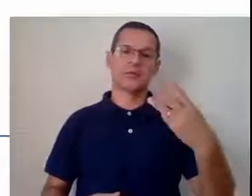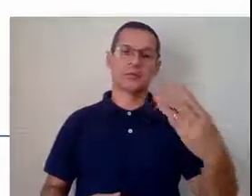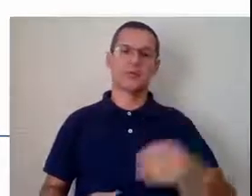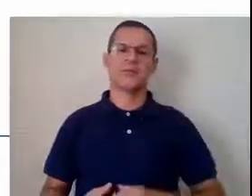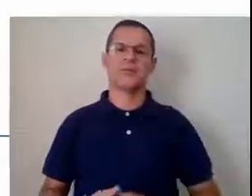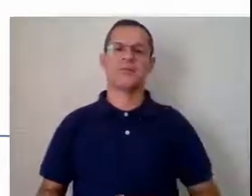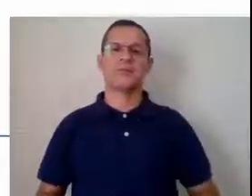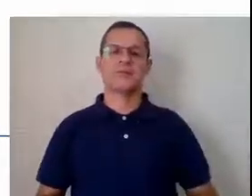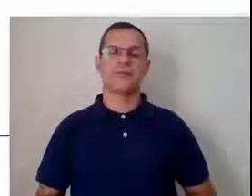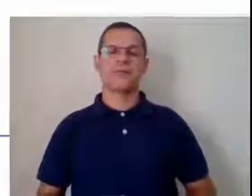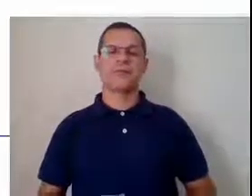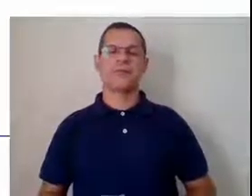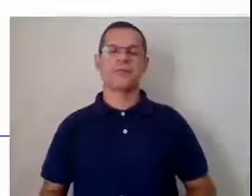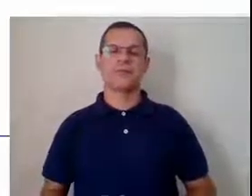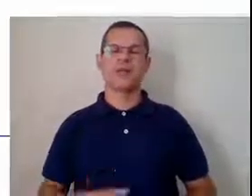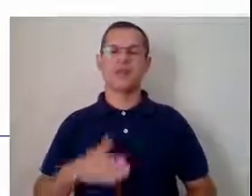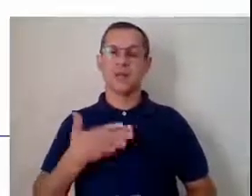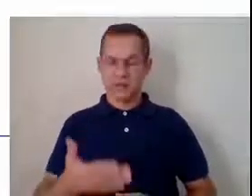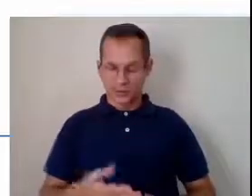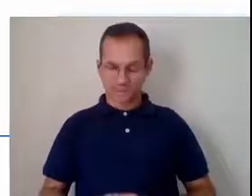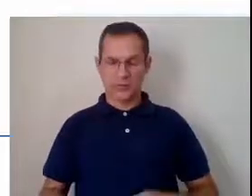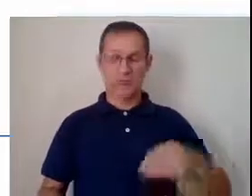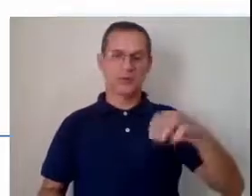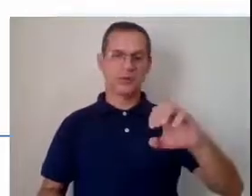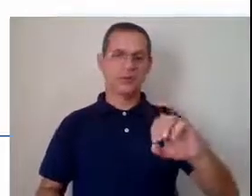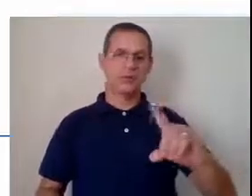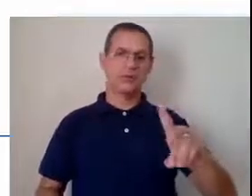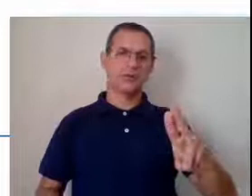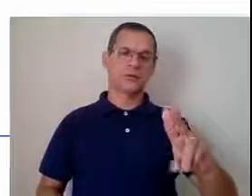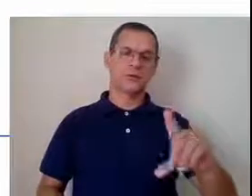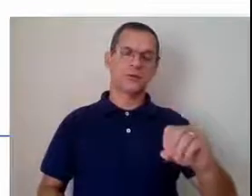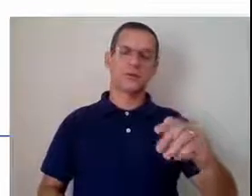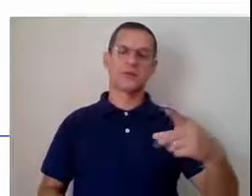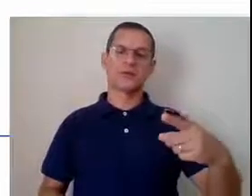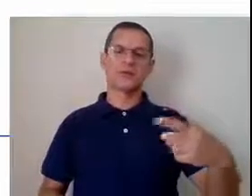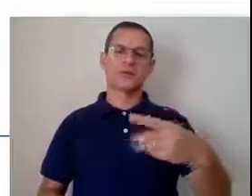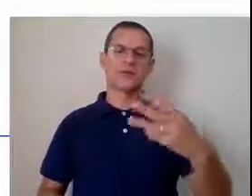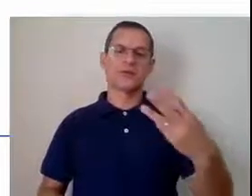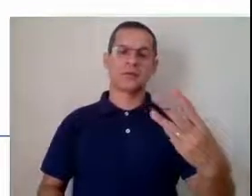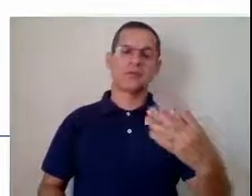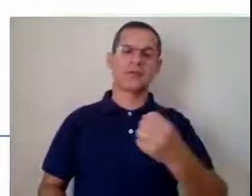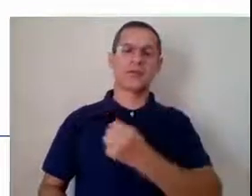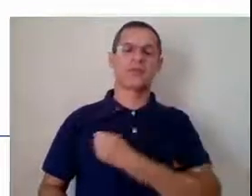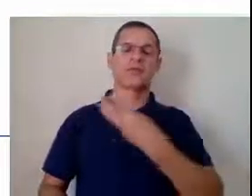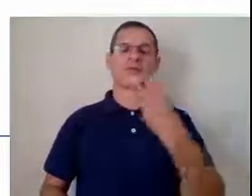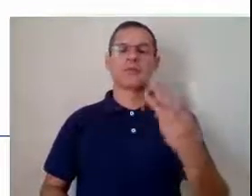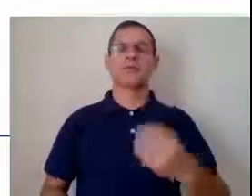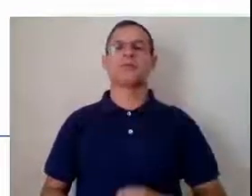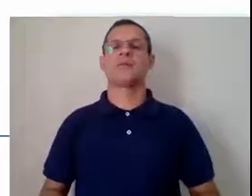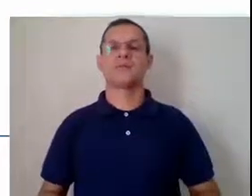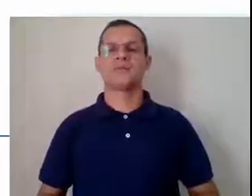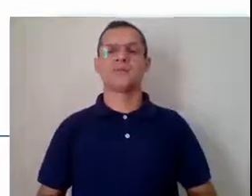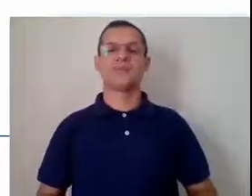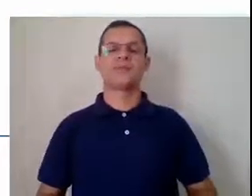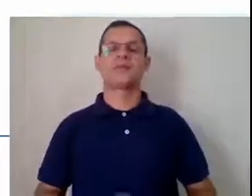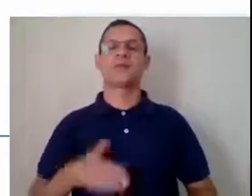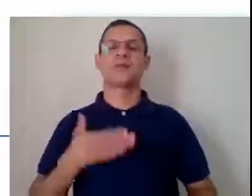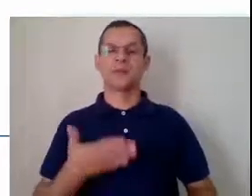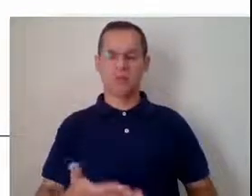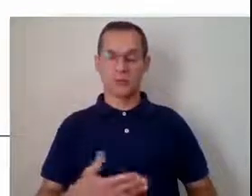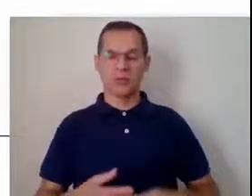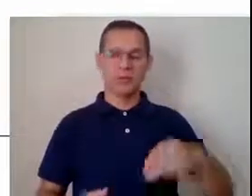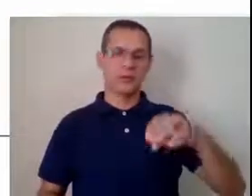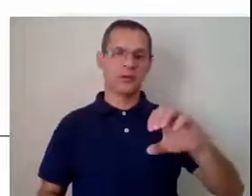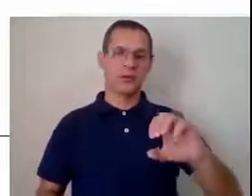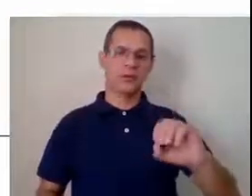3, tá? Então, o módulo do número menos 3 vai ser o número 3, tá? Então, o